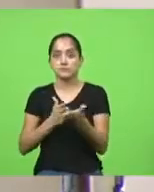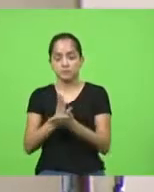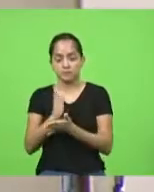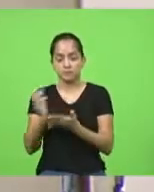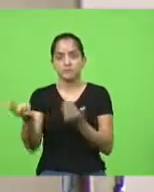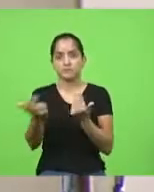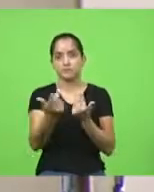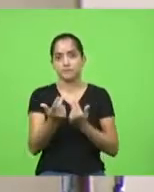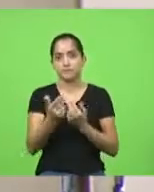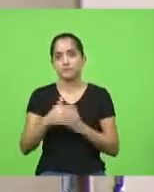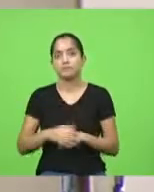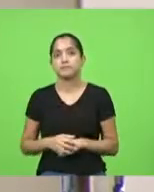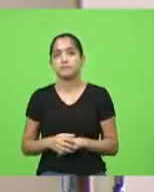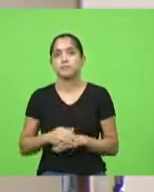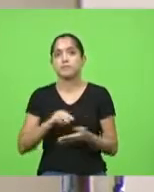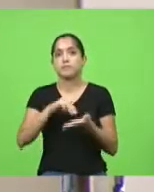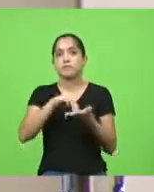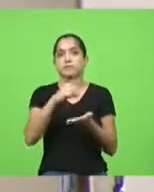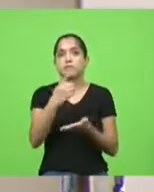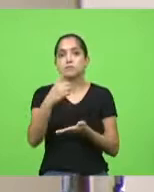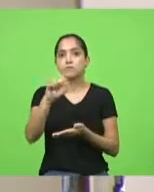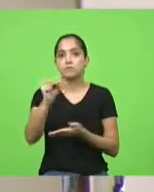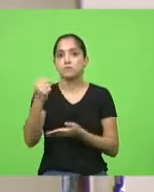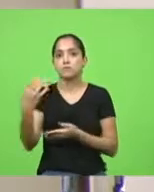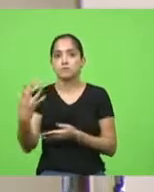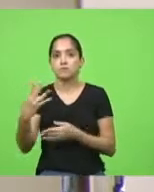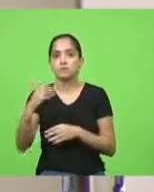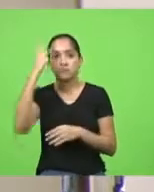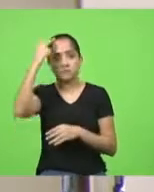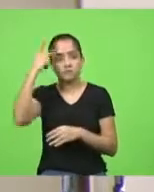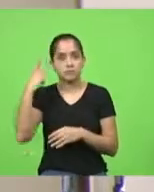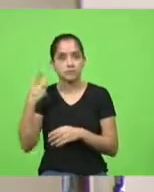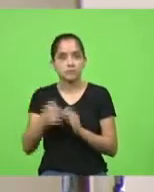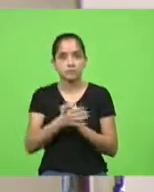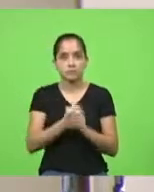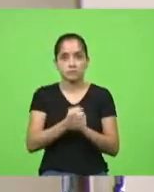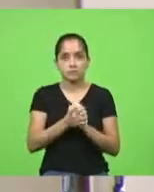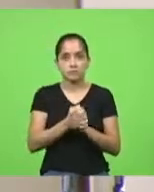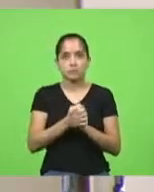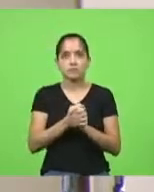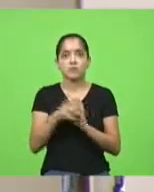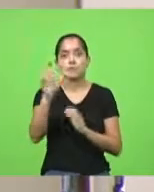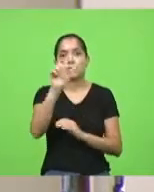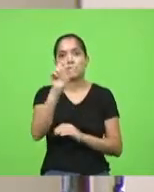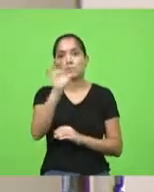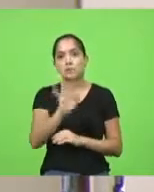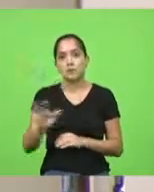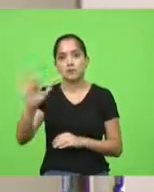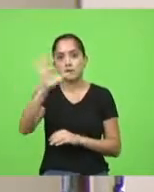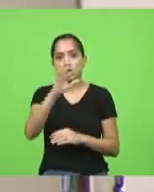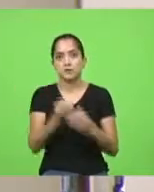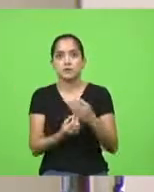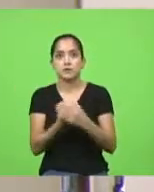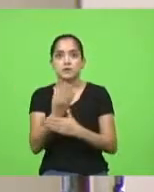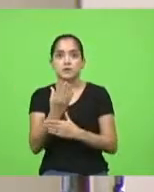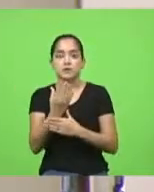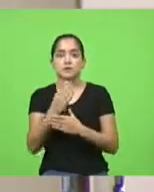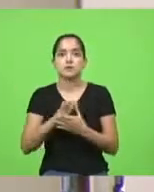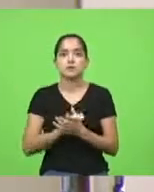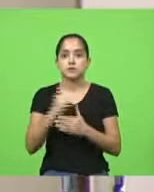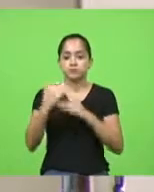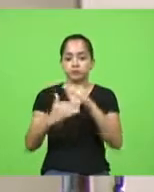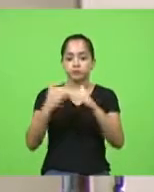Aprovado por unanimidade, moção 184, autor, deputada Paulinha, cumprimentando a Federação Catarinense dos Municípios pela criação da Câmara Temática de